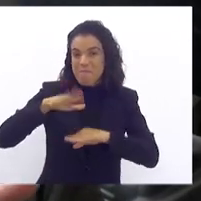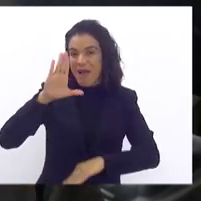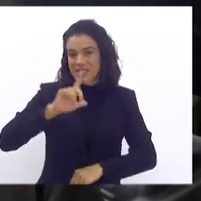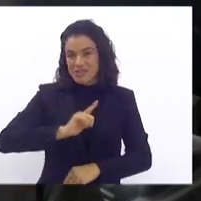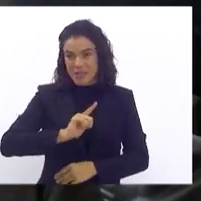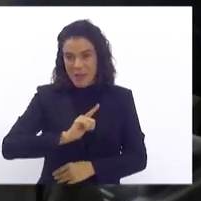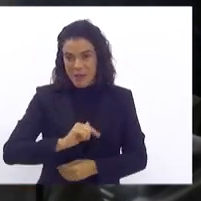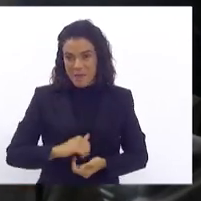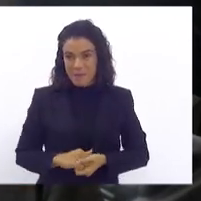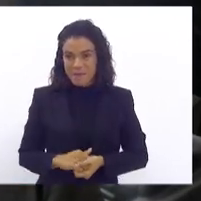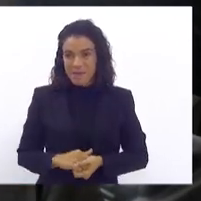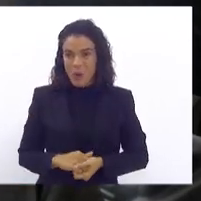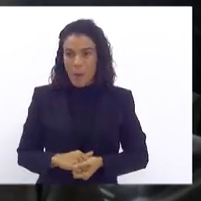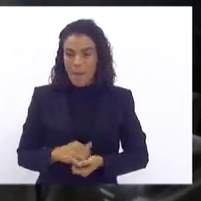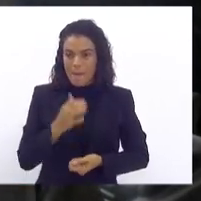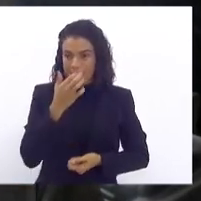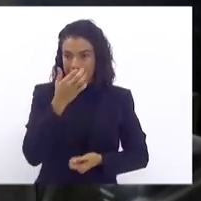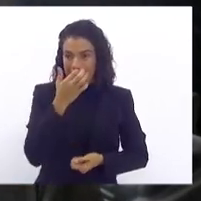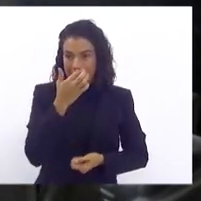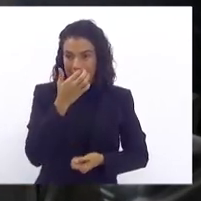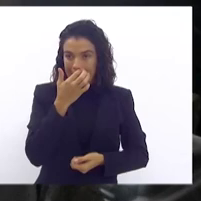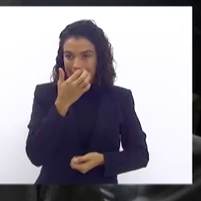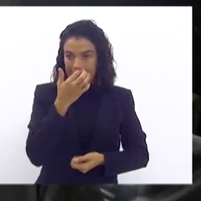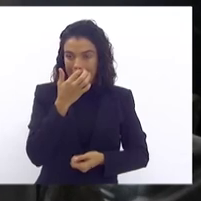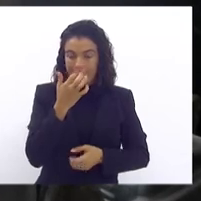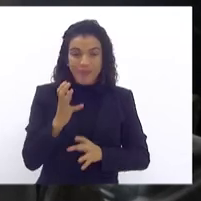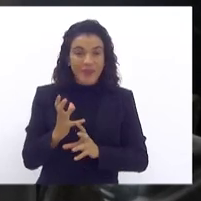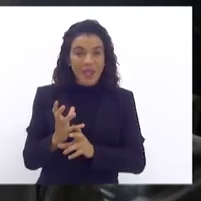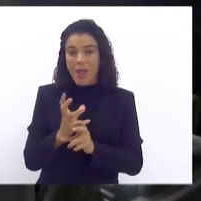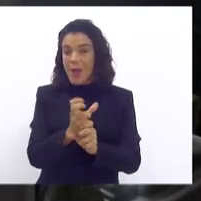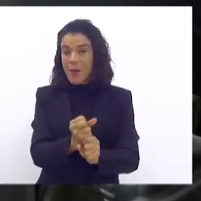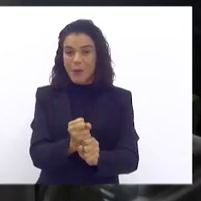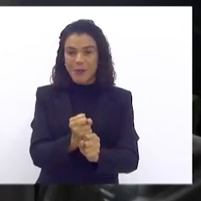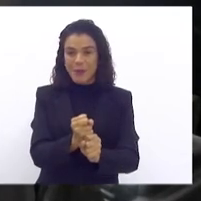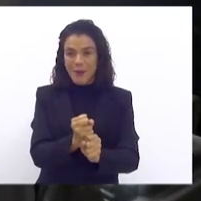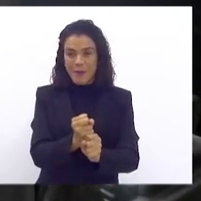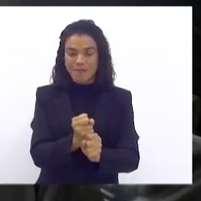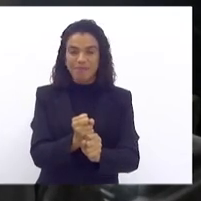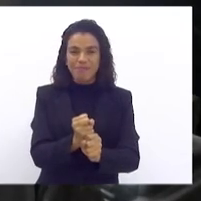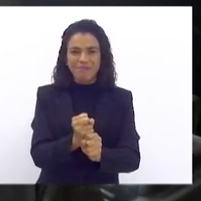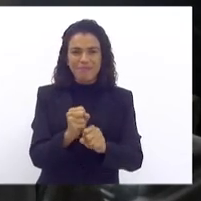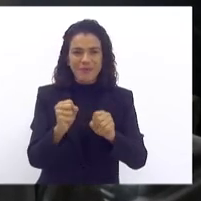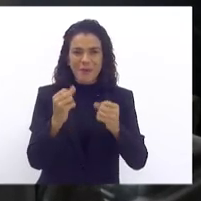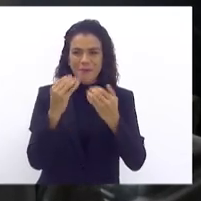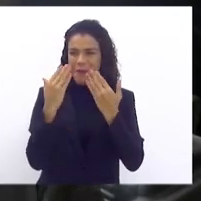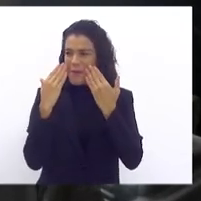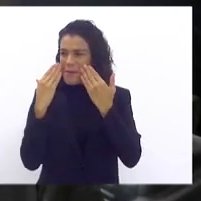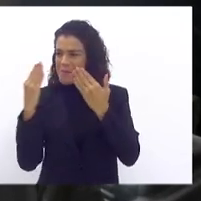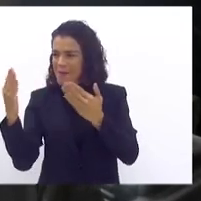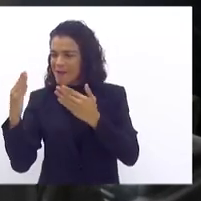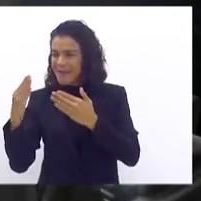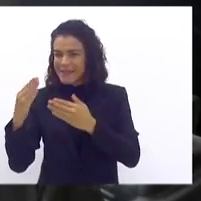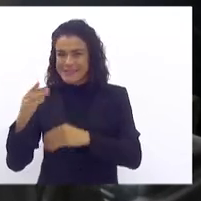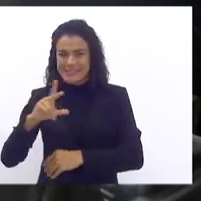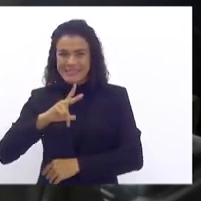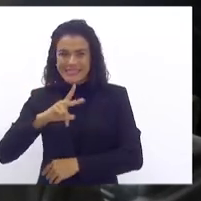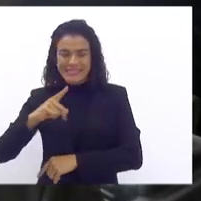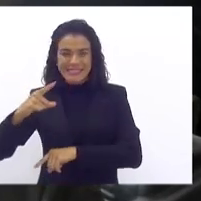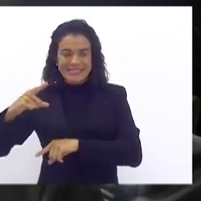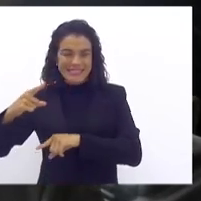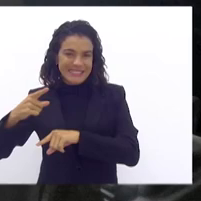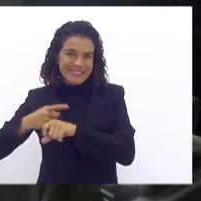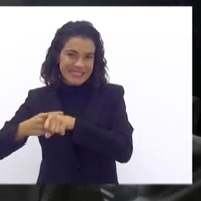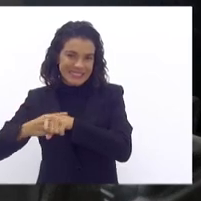temos. E a quantidade destoa muito da exposição à intimidade sexual, ou seja,